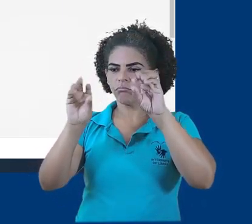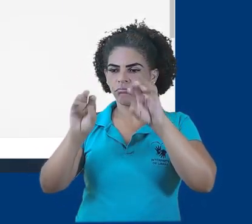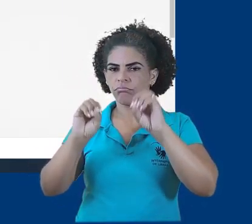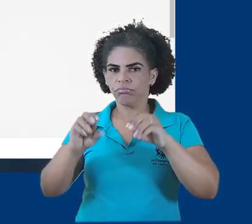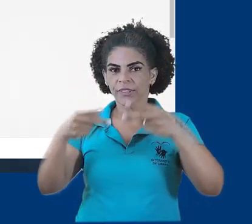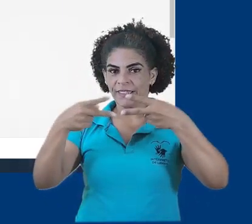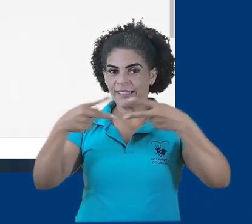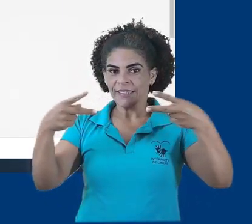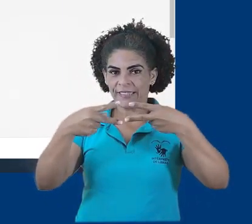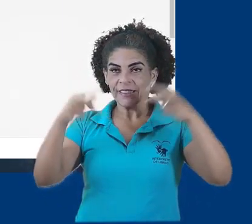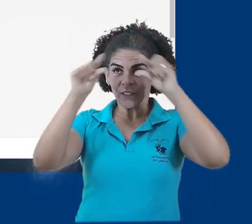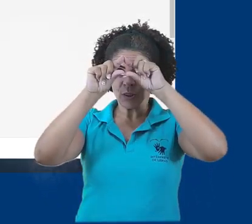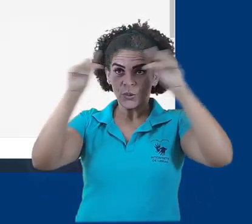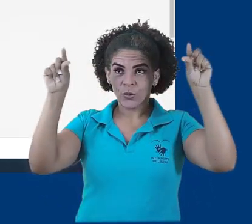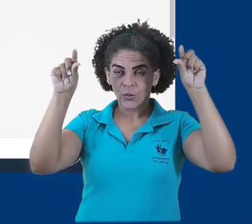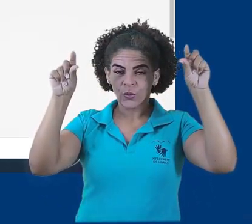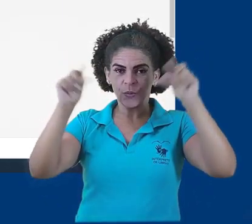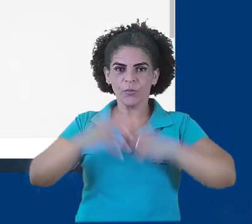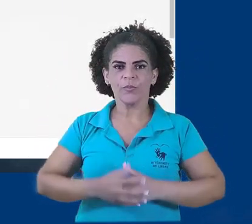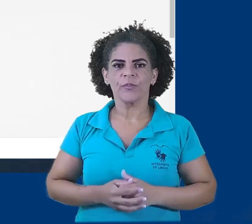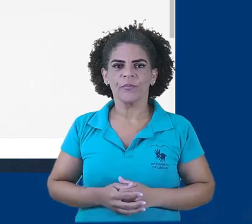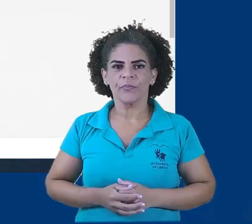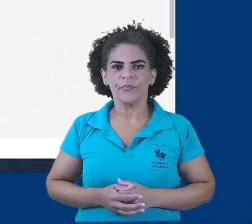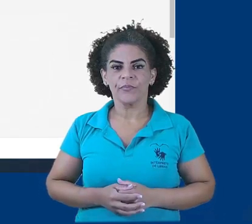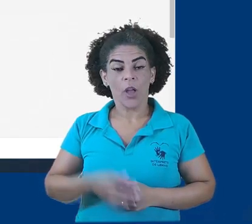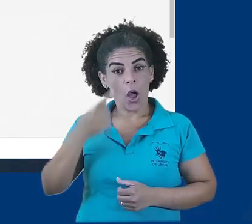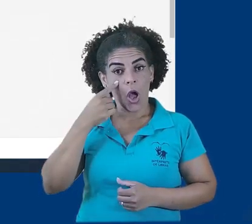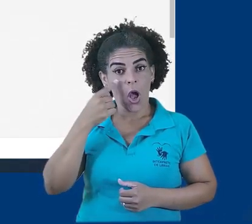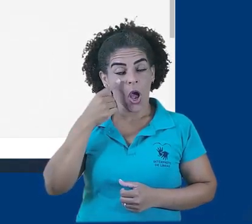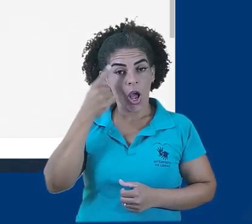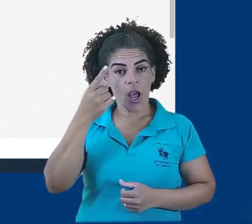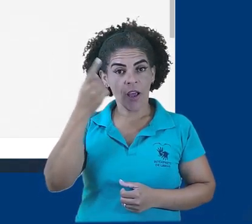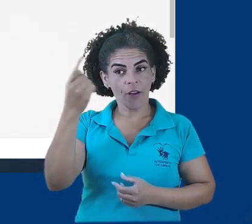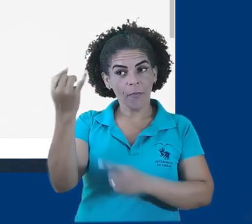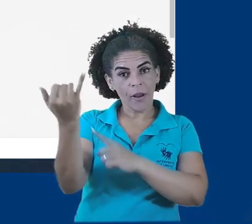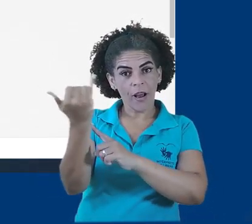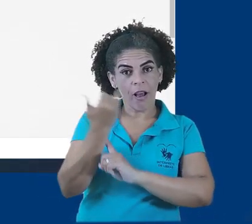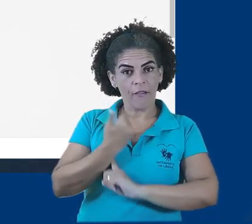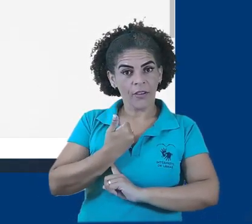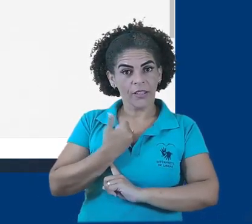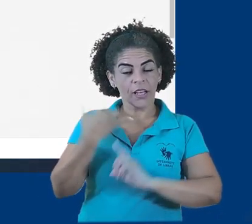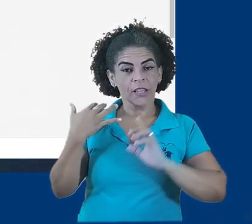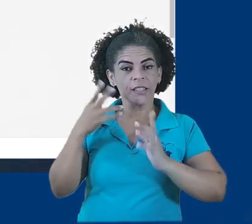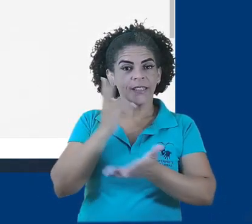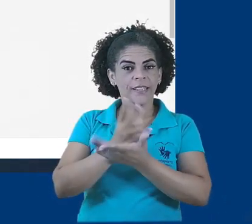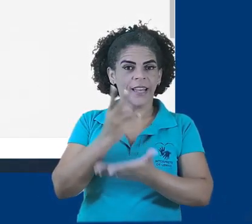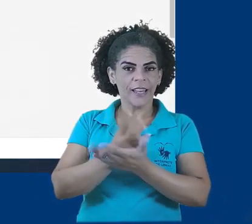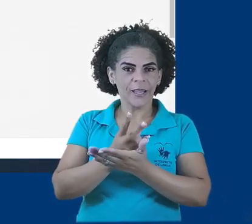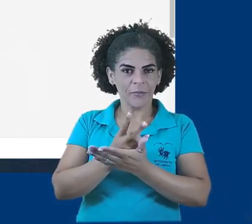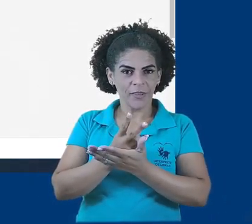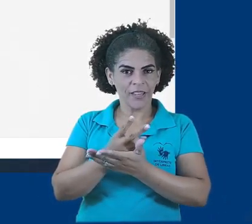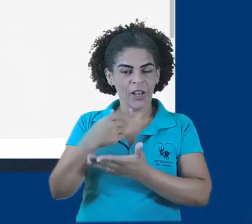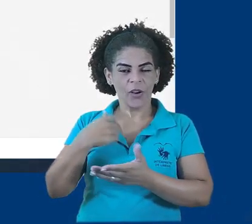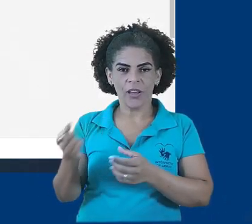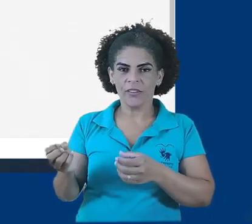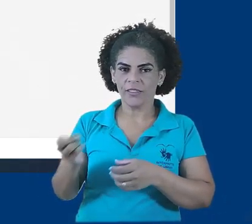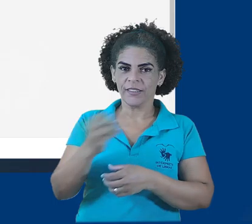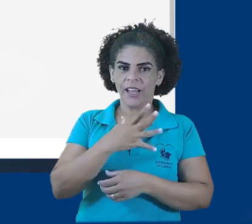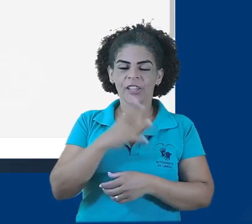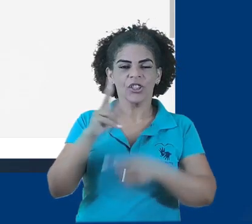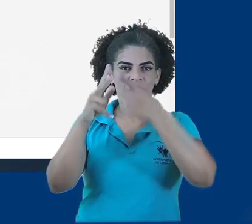para todos os neste link que existe no topo da página e para que ele vai me dar essa informação aqui